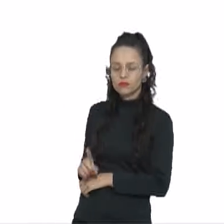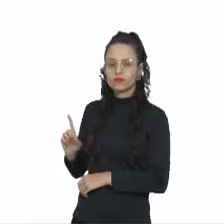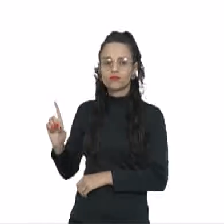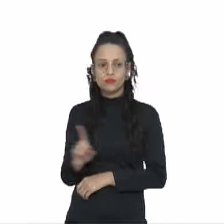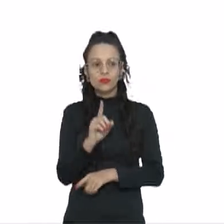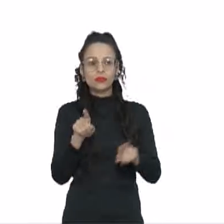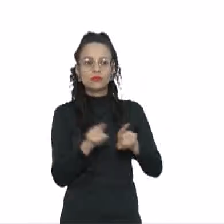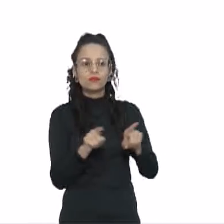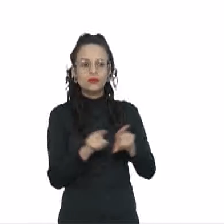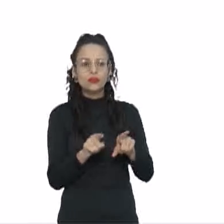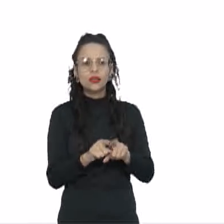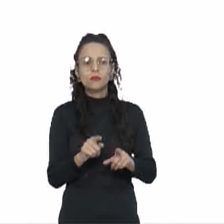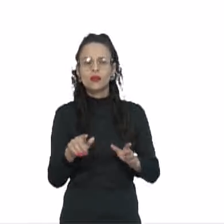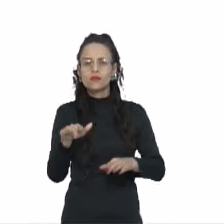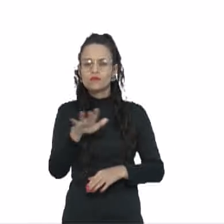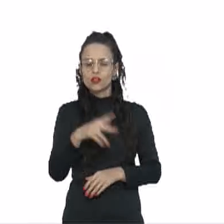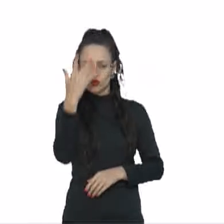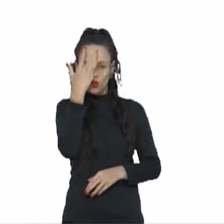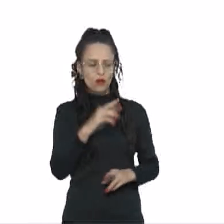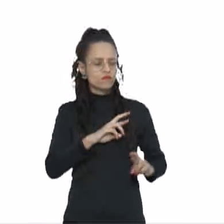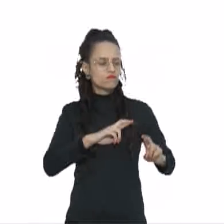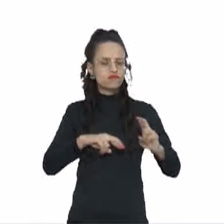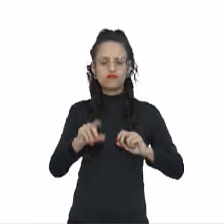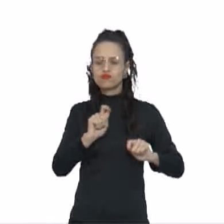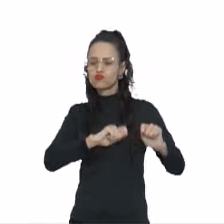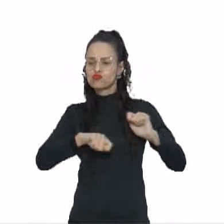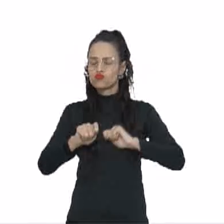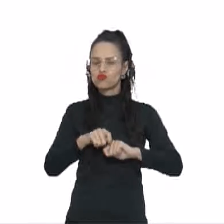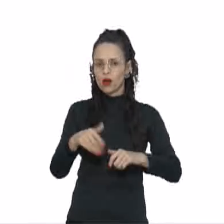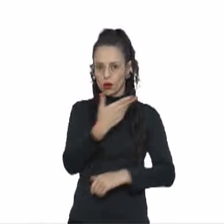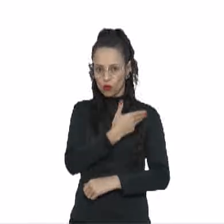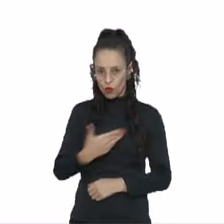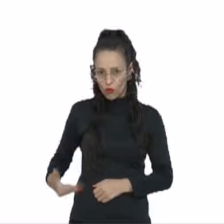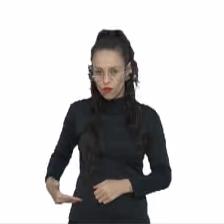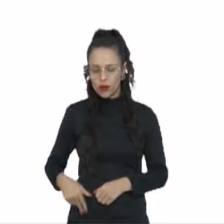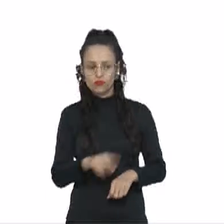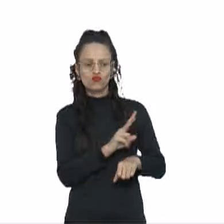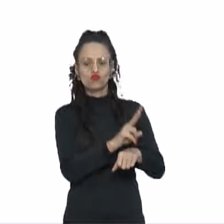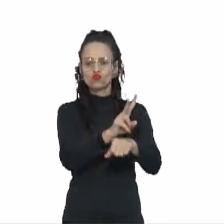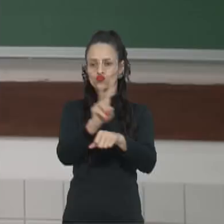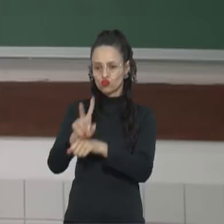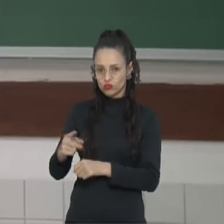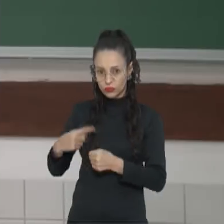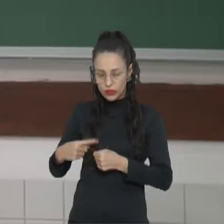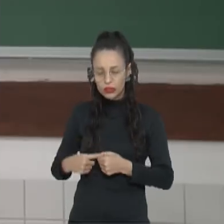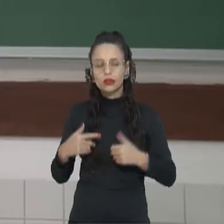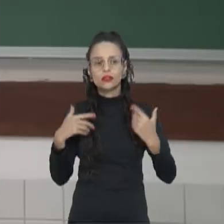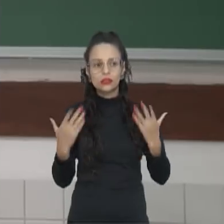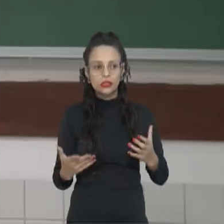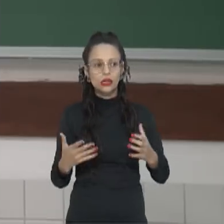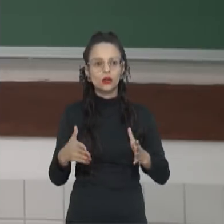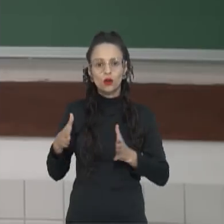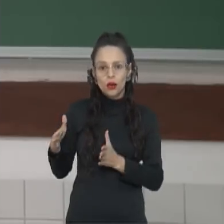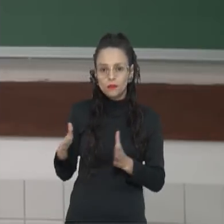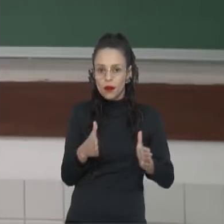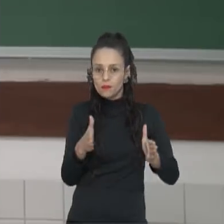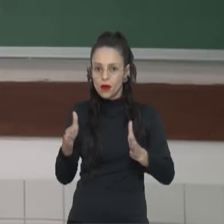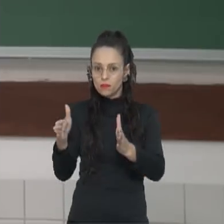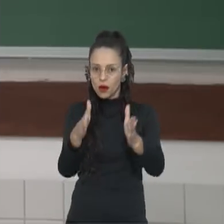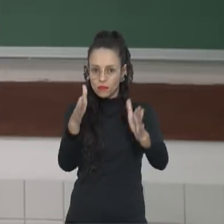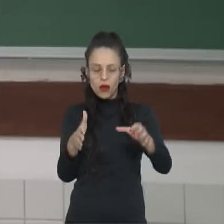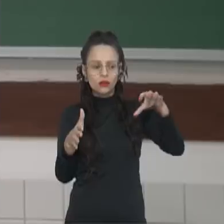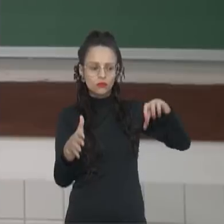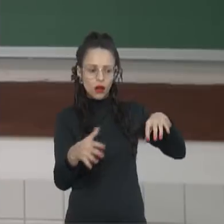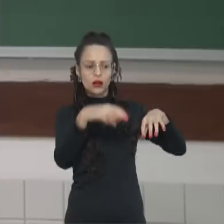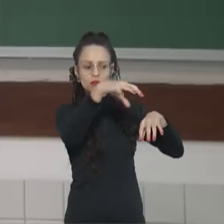os emissários do governo que fiscalizavam essas províncias. Então, ao longo, né, do Chapaquinã, da principal